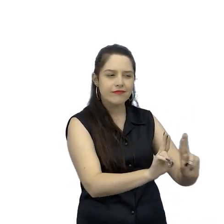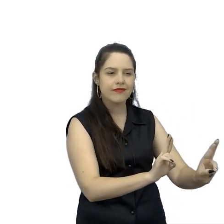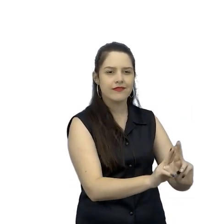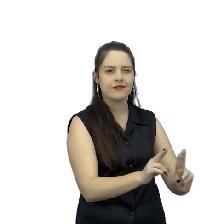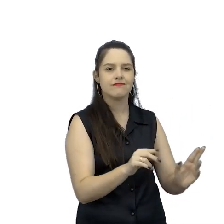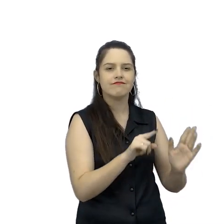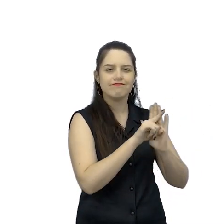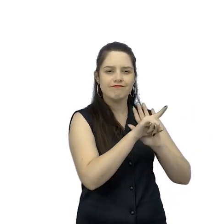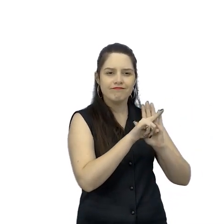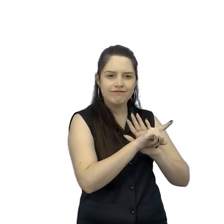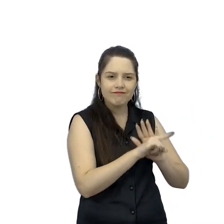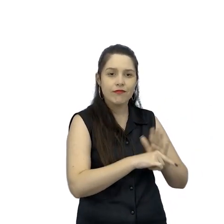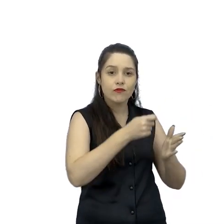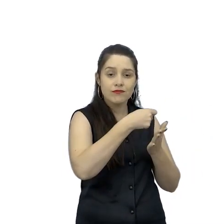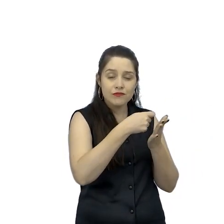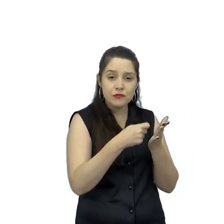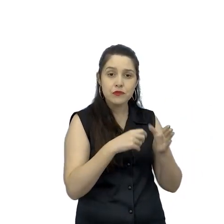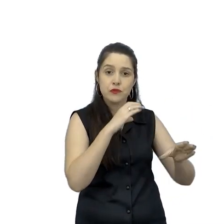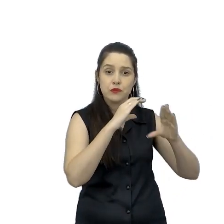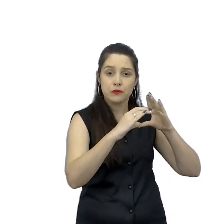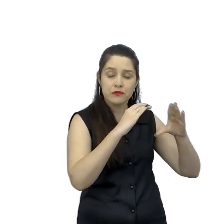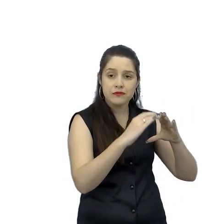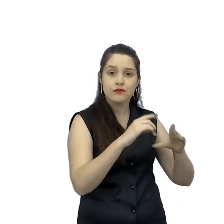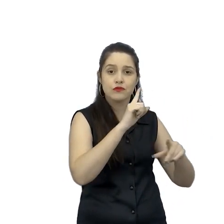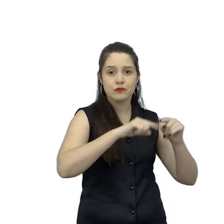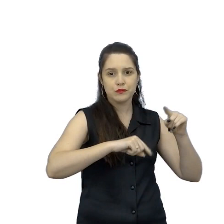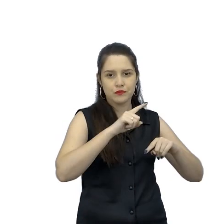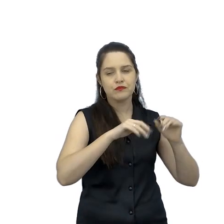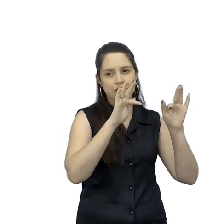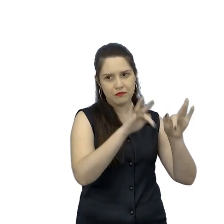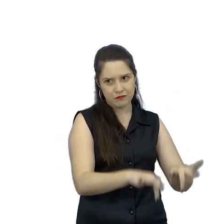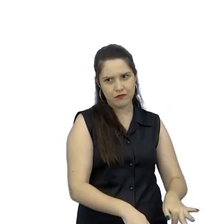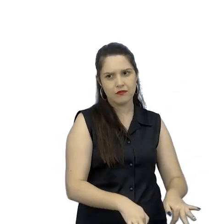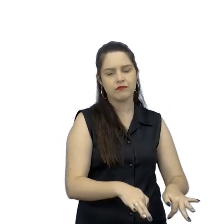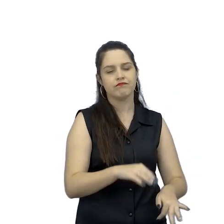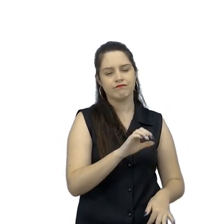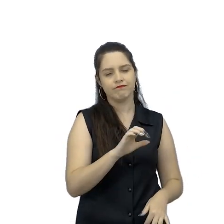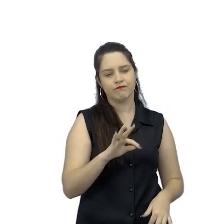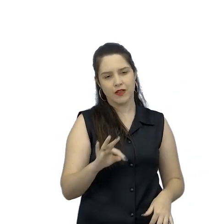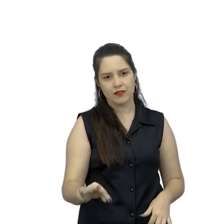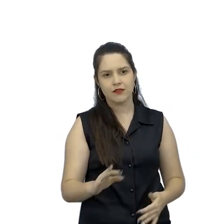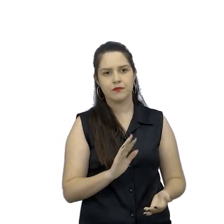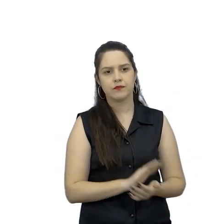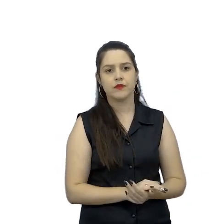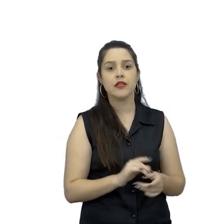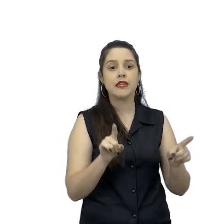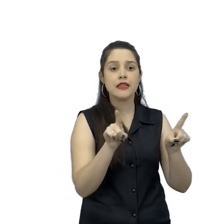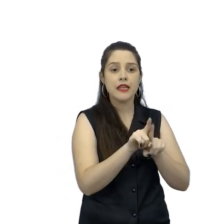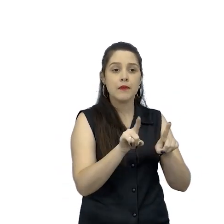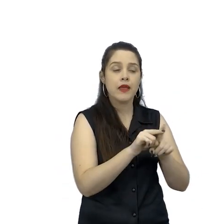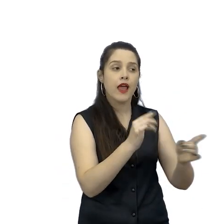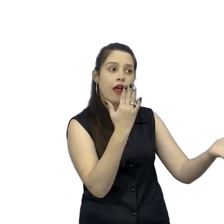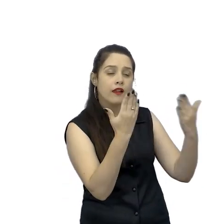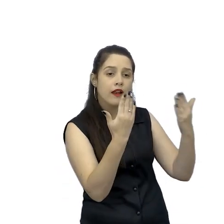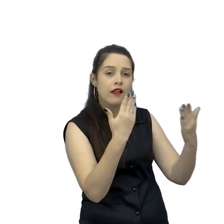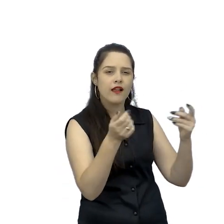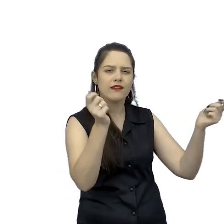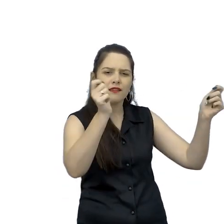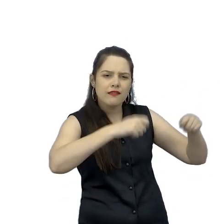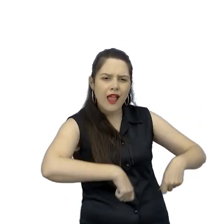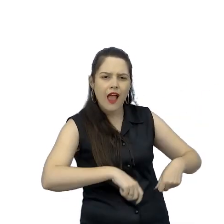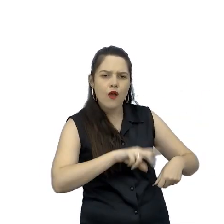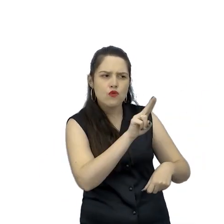para a realização das pesquisas, das anotações, da comunicação do produto final e etc. Também podemos analisar as possibilidades de